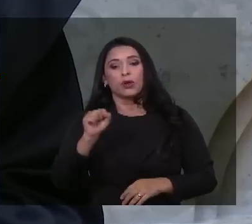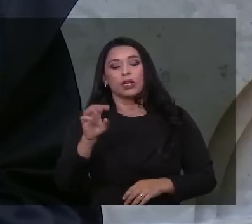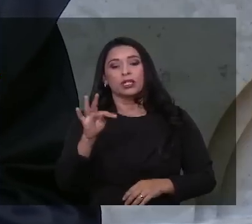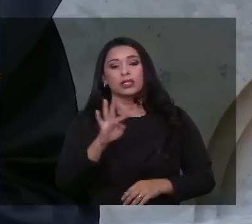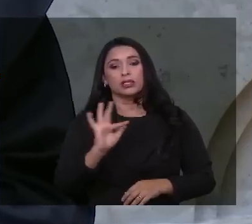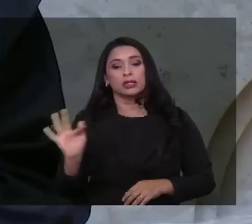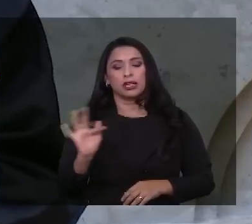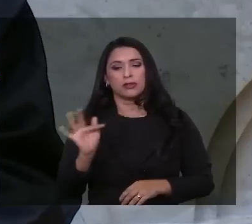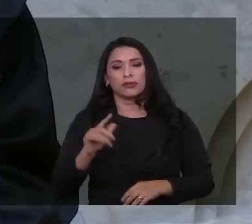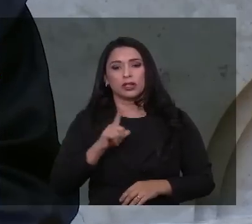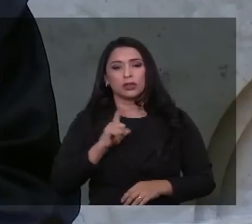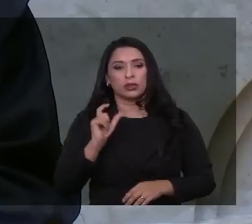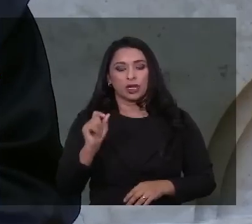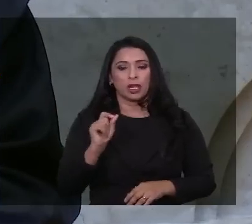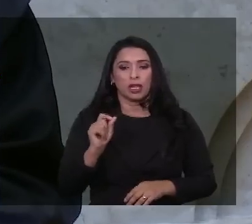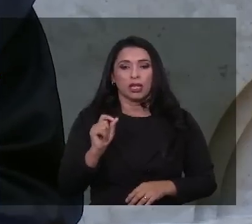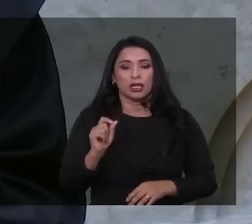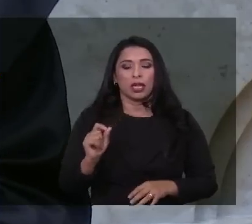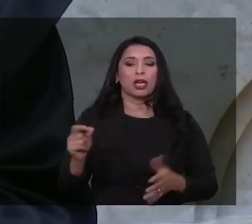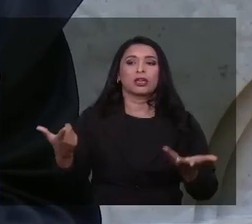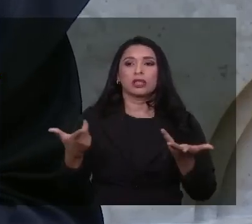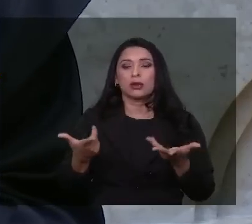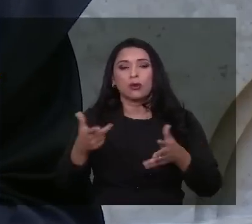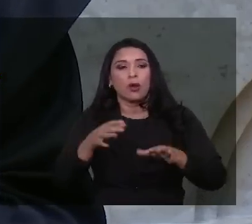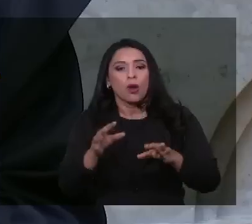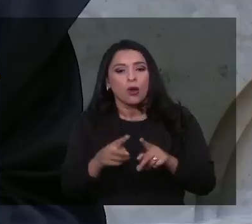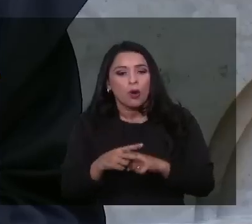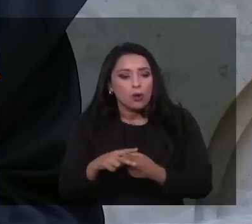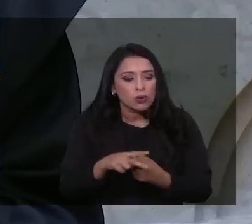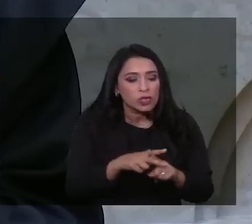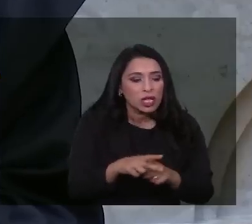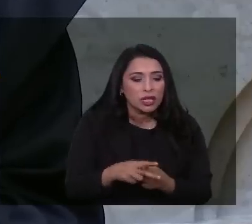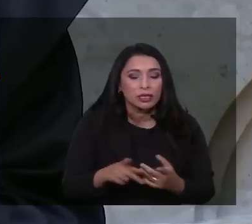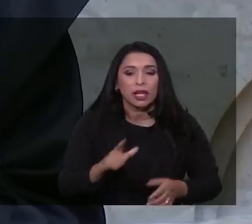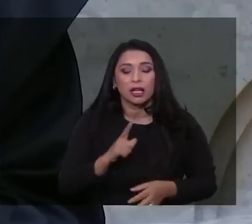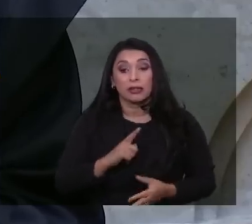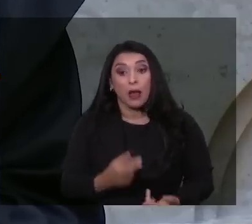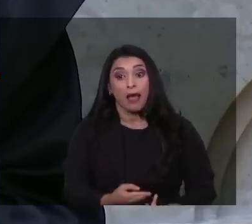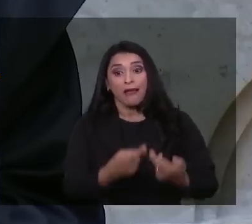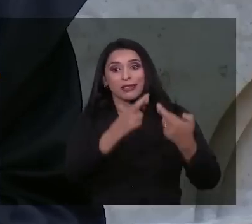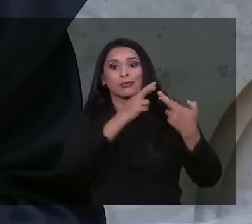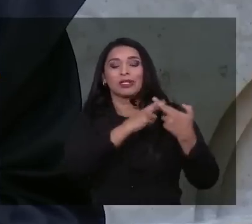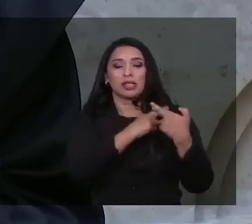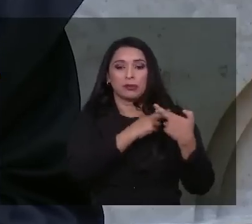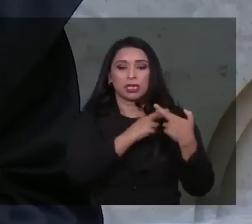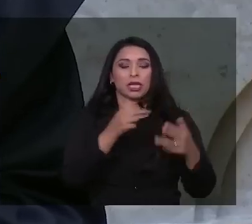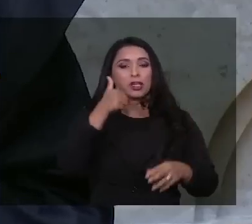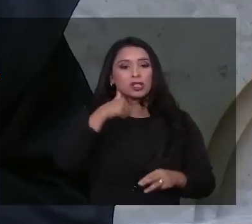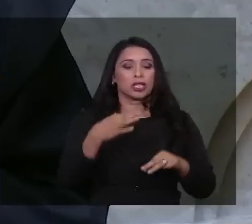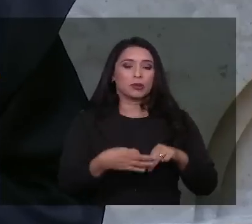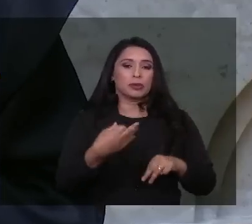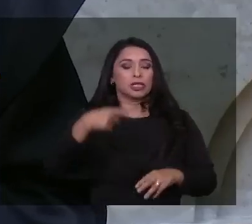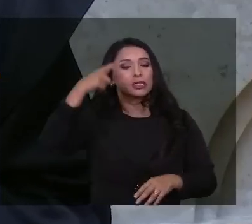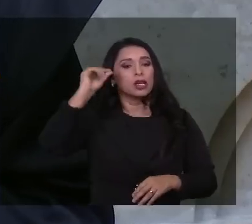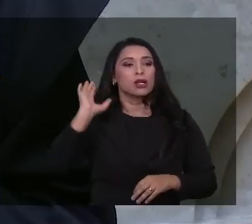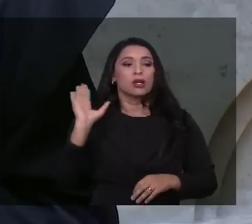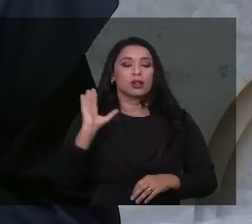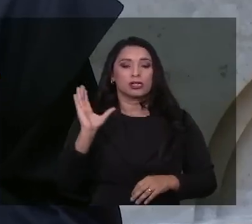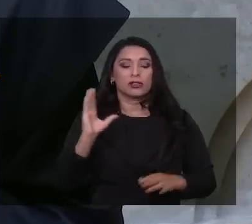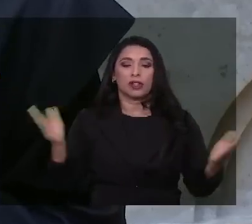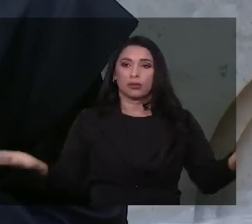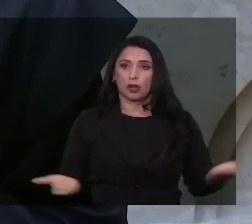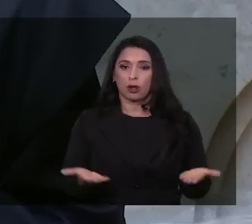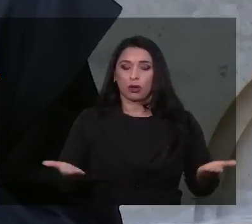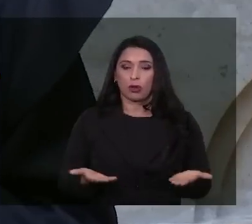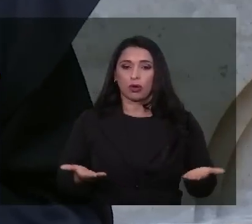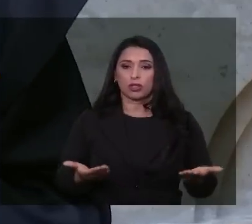portanto, da correção de suas posições. Daí o peso da responsabilidade que a ministra Rosa Weber passa hoje às mãos